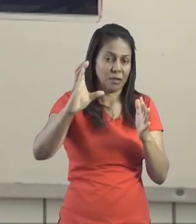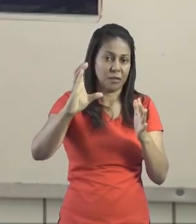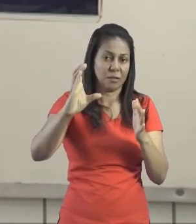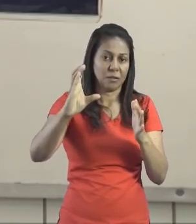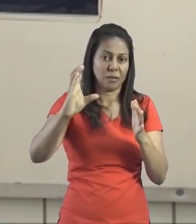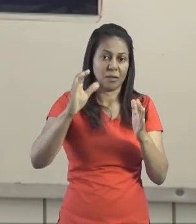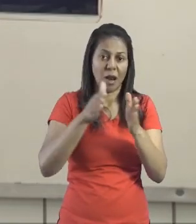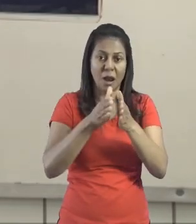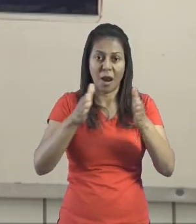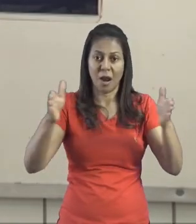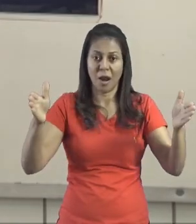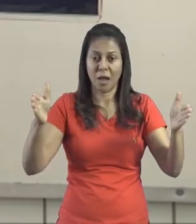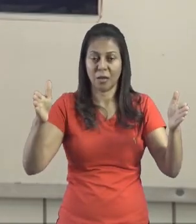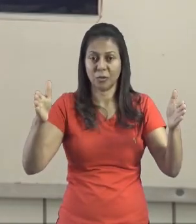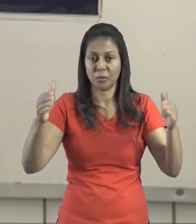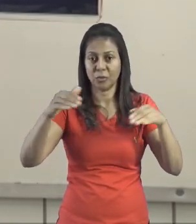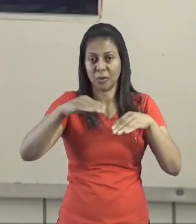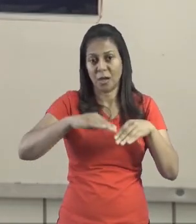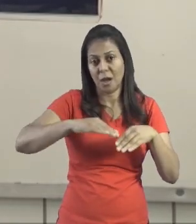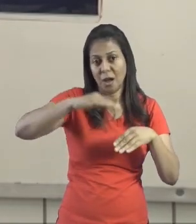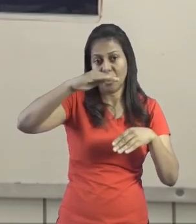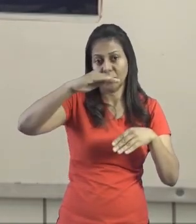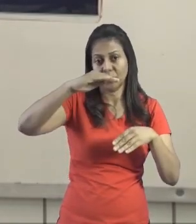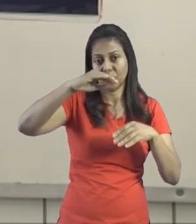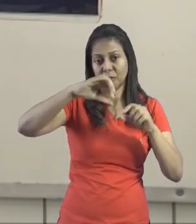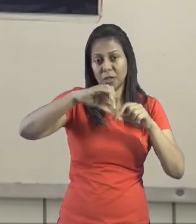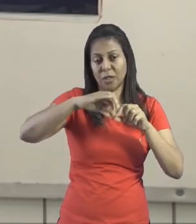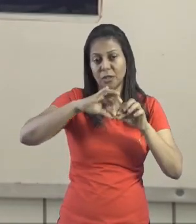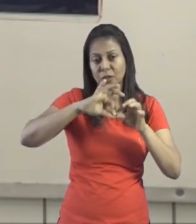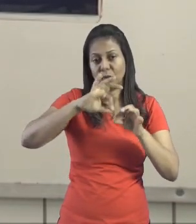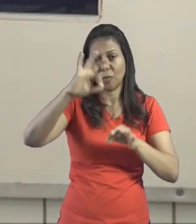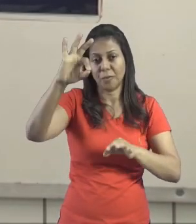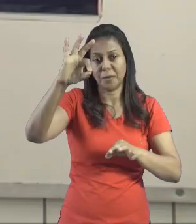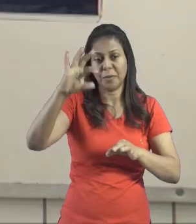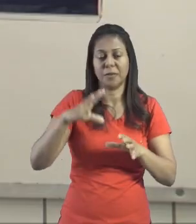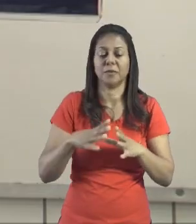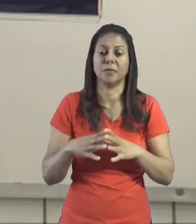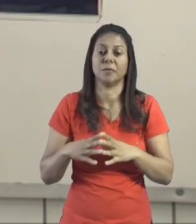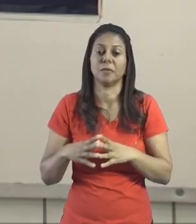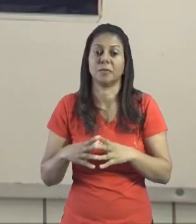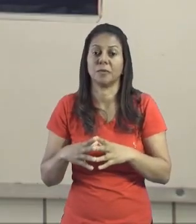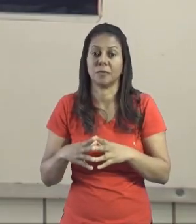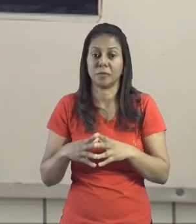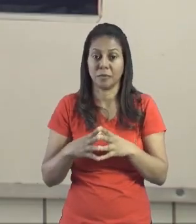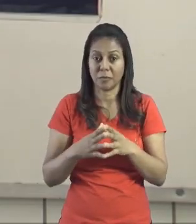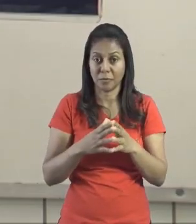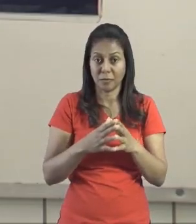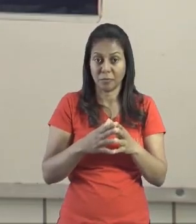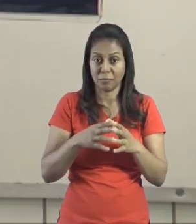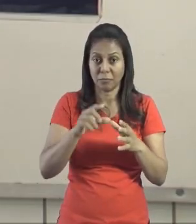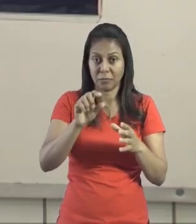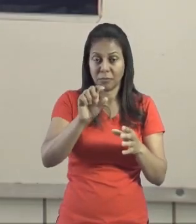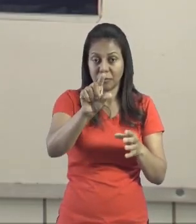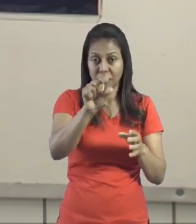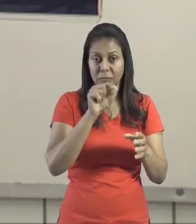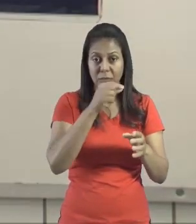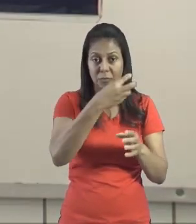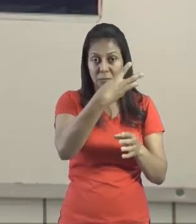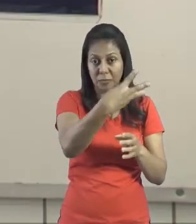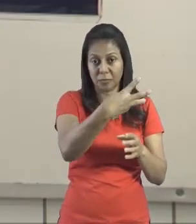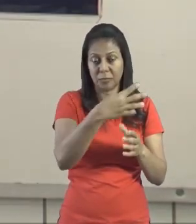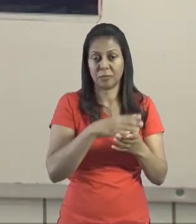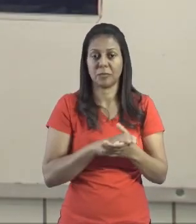Largura, altura e comprimento. Então, vamos fazer esse produto. Peguei, ó, 3, que é uma das